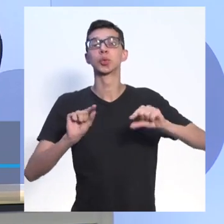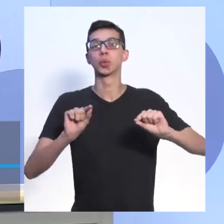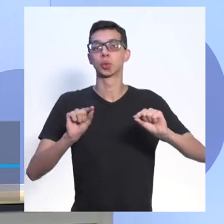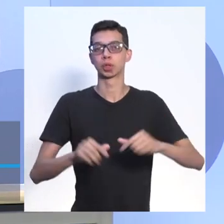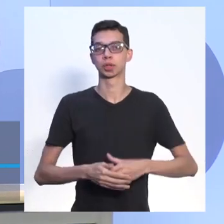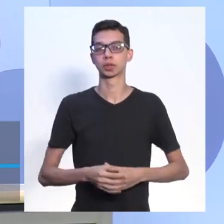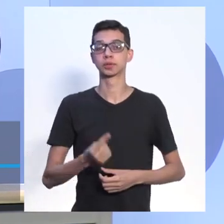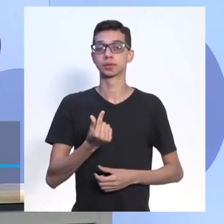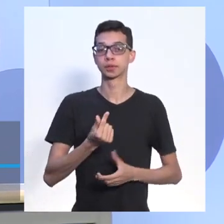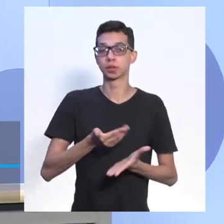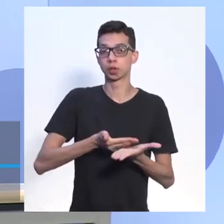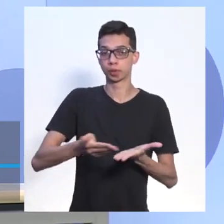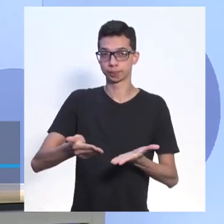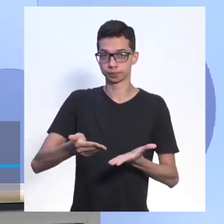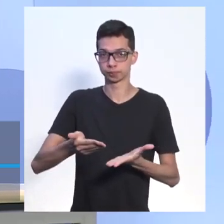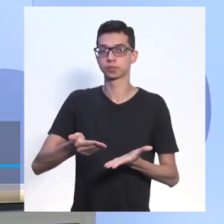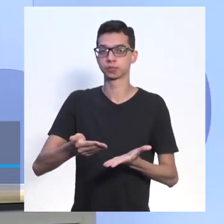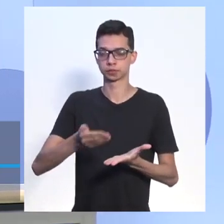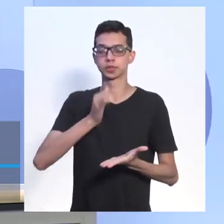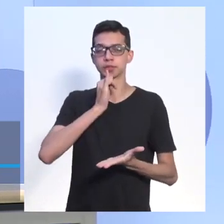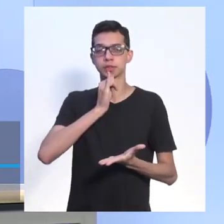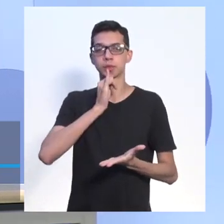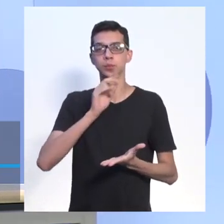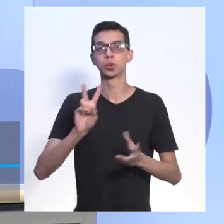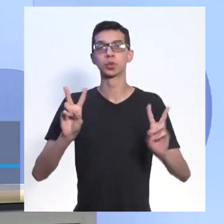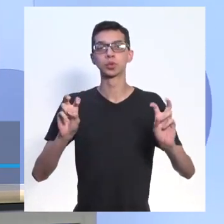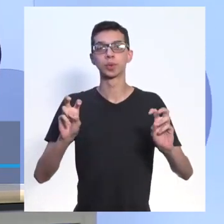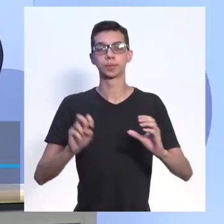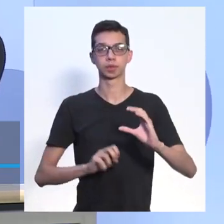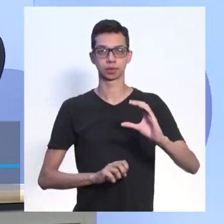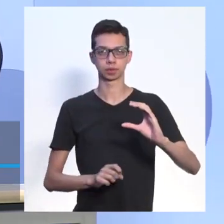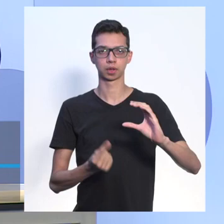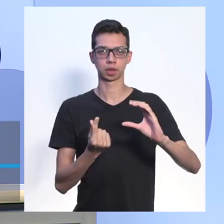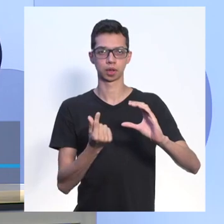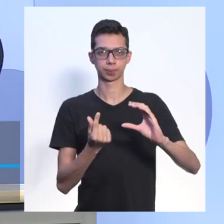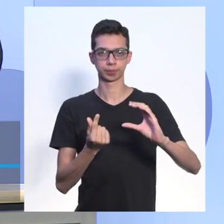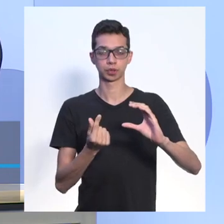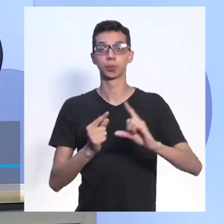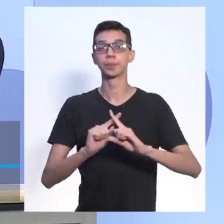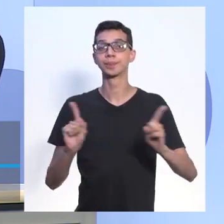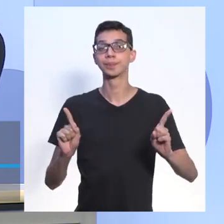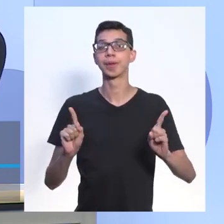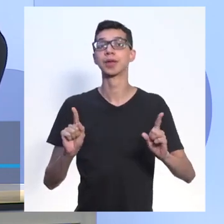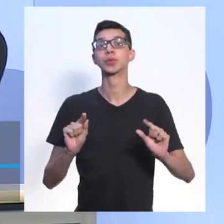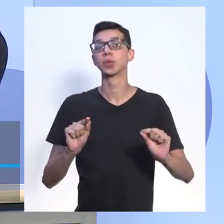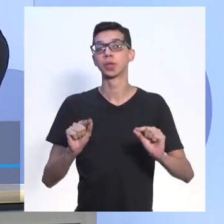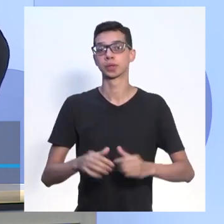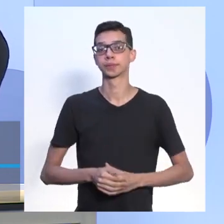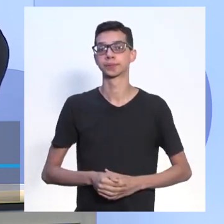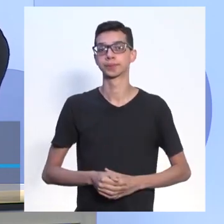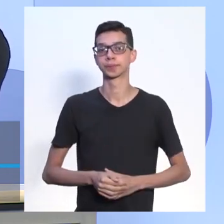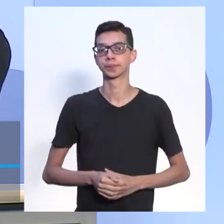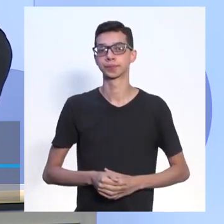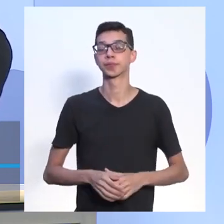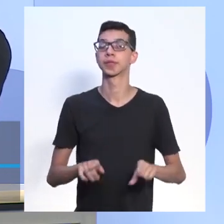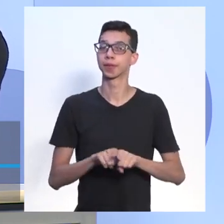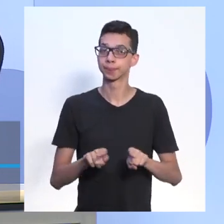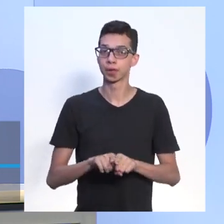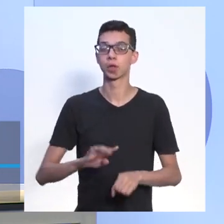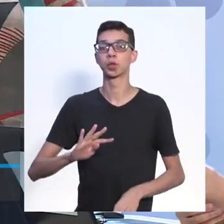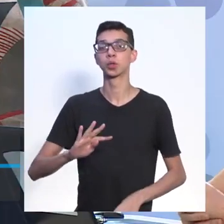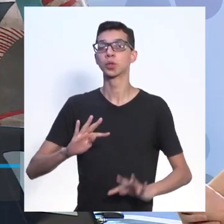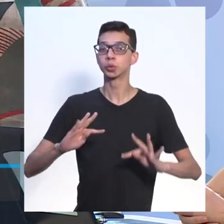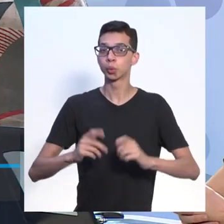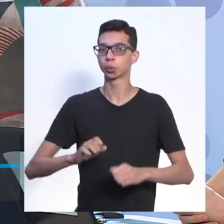valor inicial, que era, no caso, o capital, mas todo aqueles juros que pagou, né? Tomar só esse